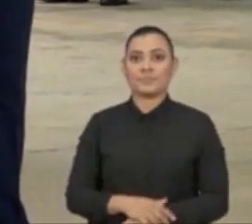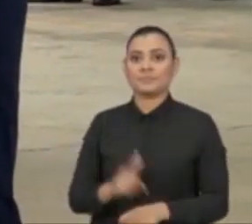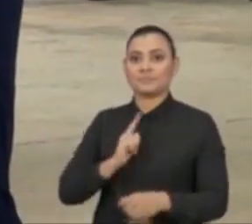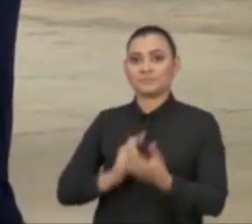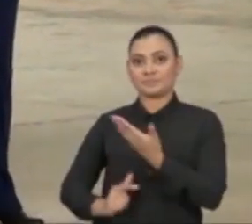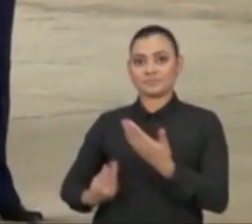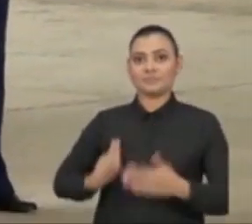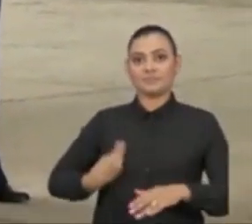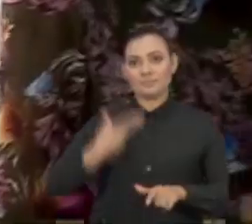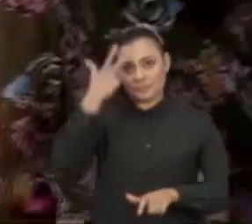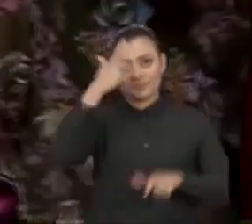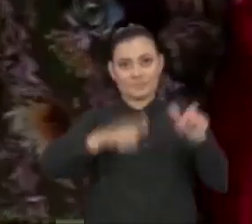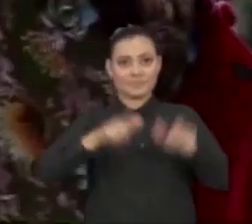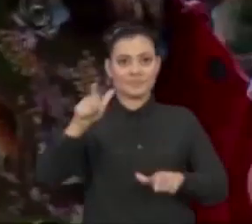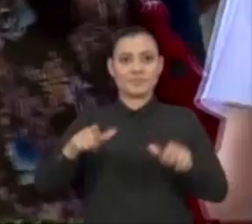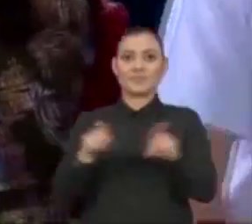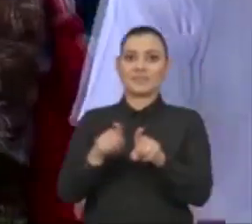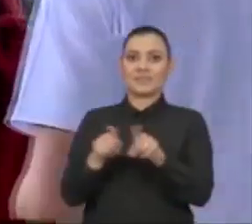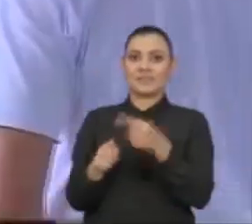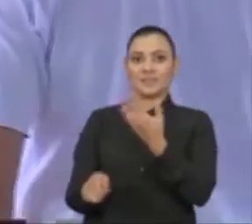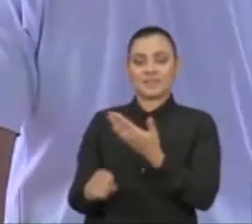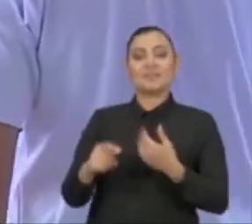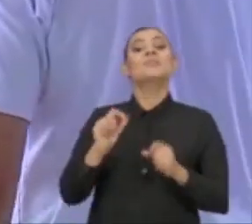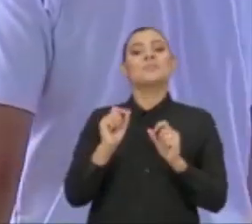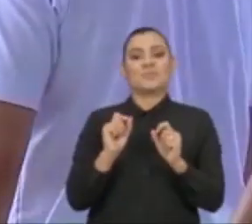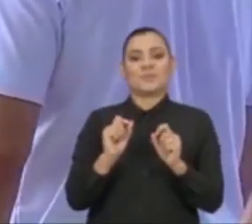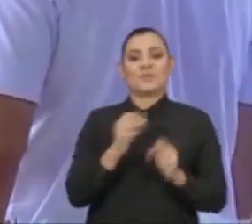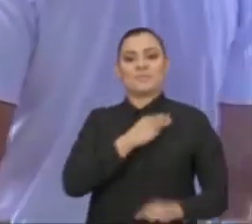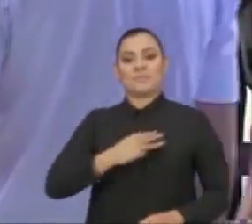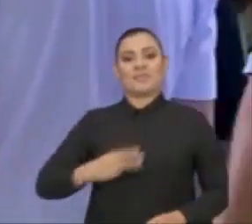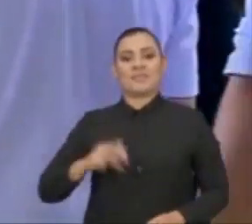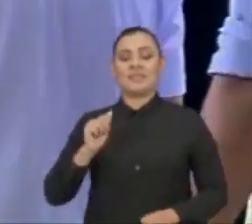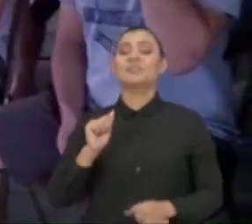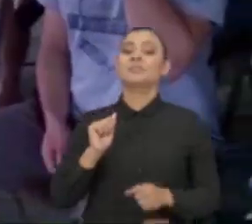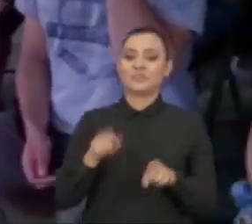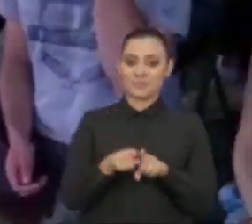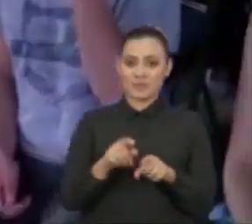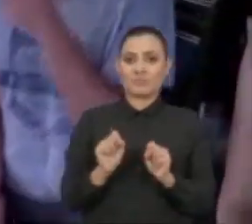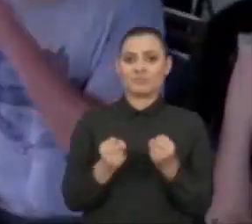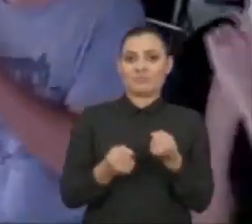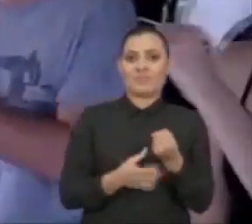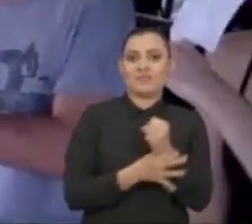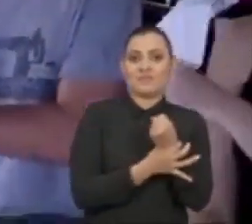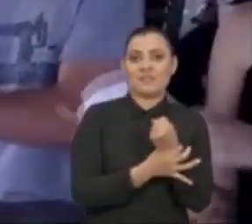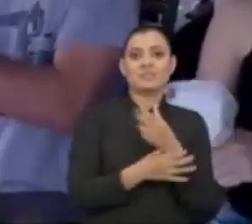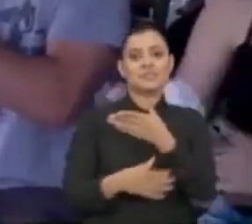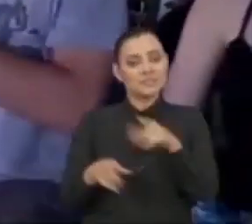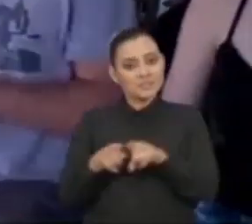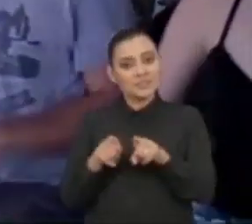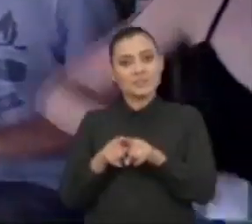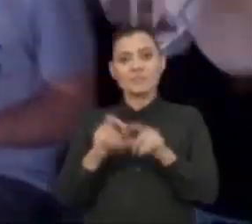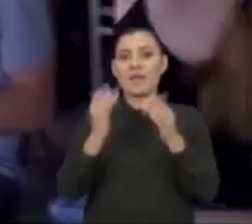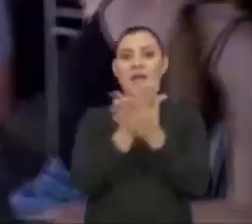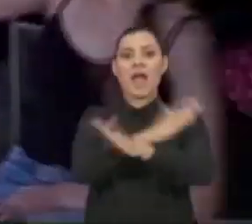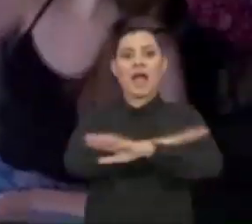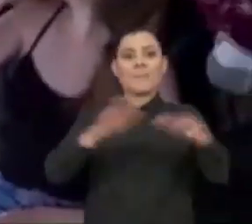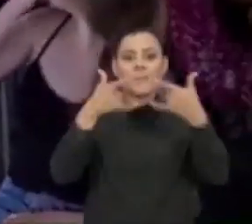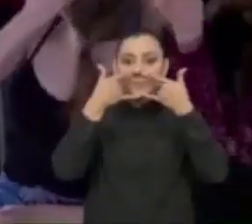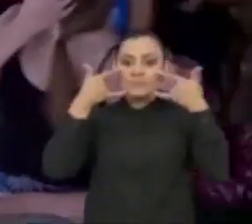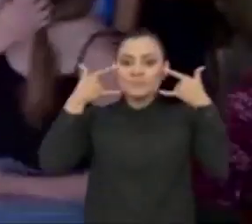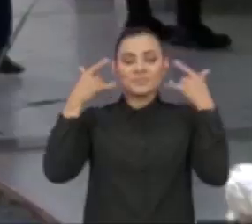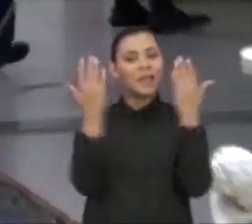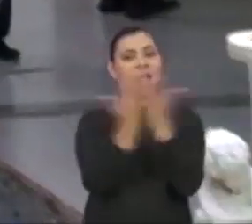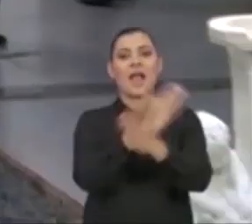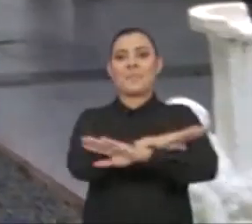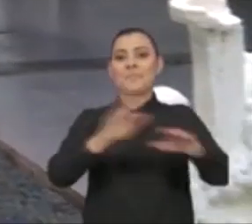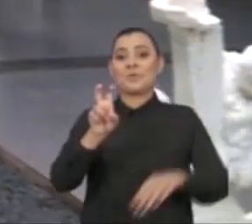presença de várias autoridades, entre elas o ministro da Defesa, Fernando Azevedo e Silva, marcou o fim do isolamento. As 58